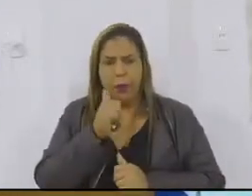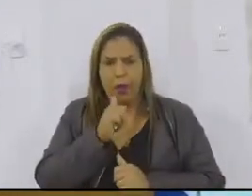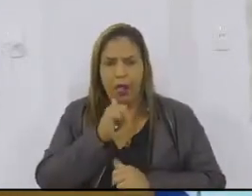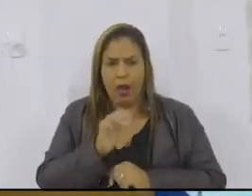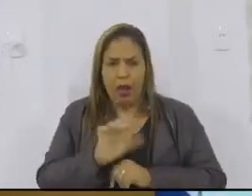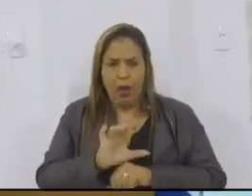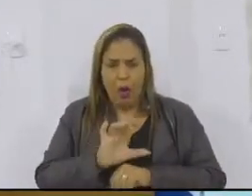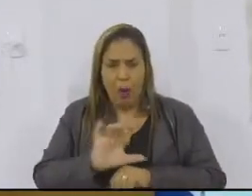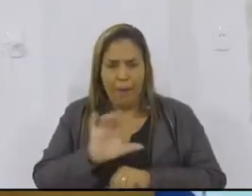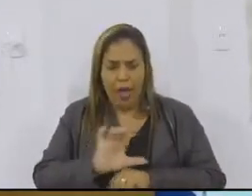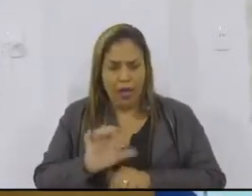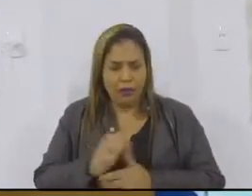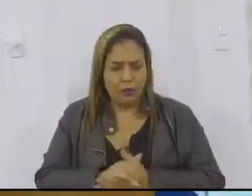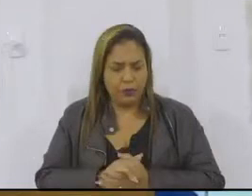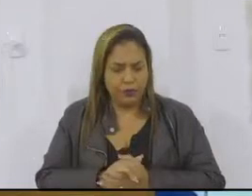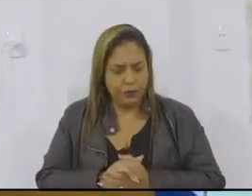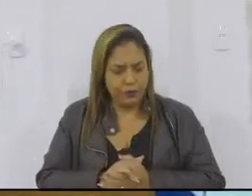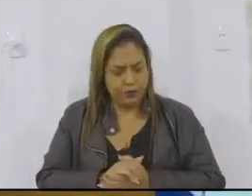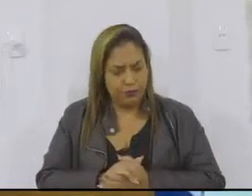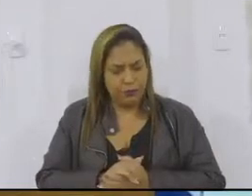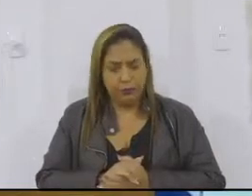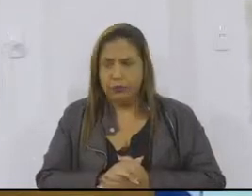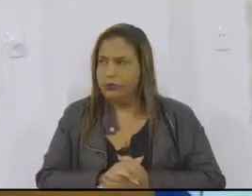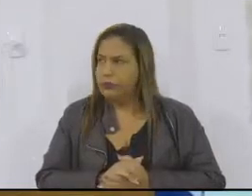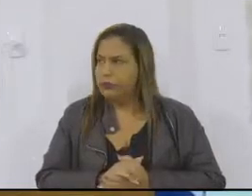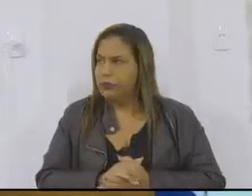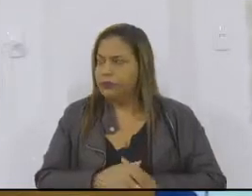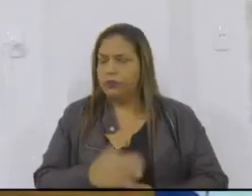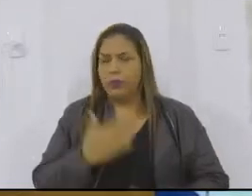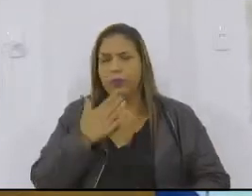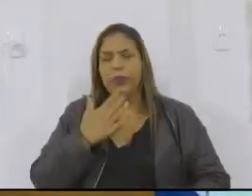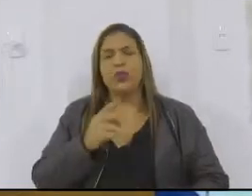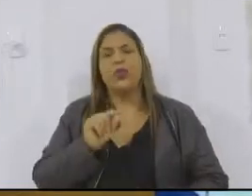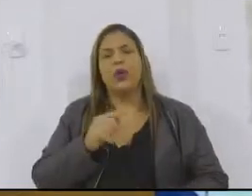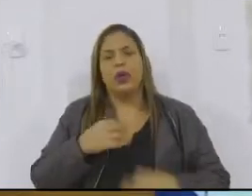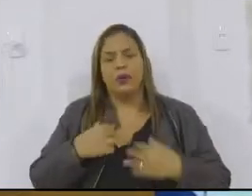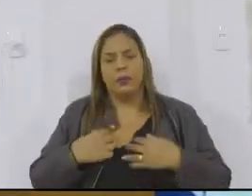ali ao problema, nos pediu que